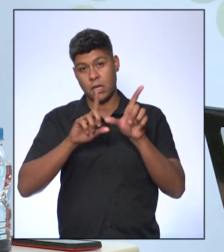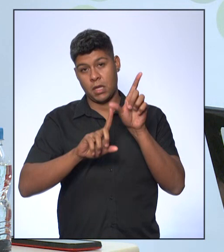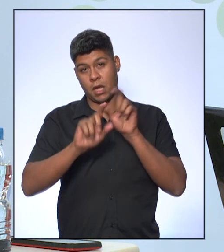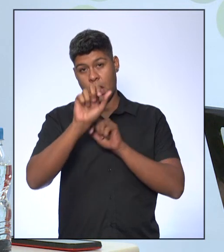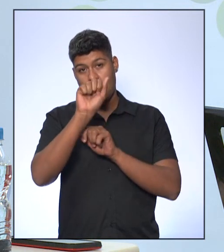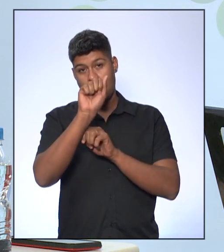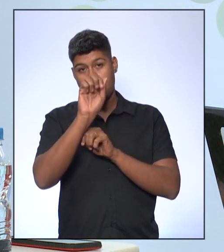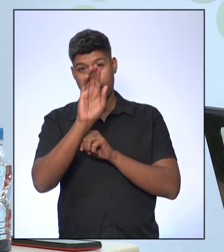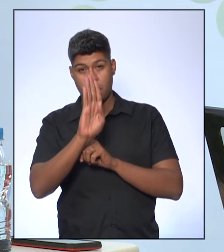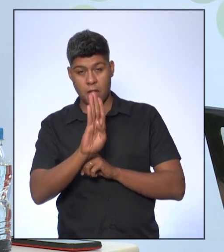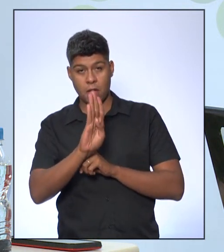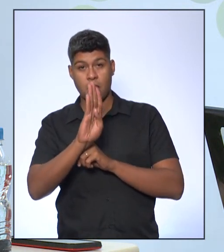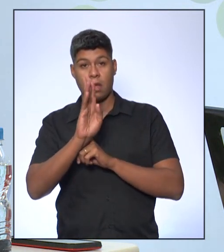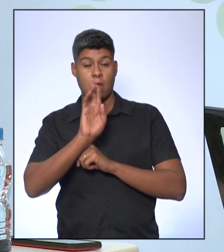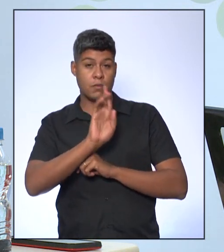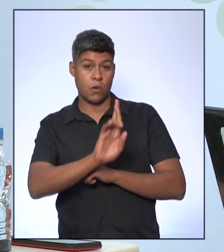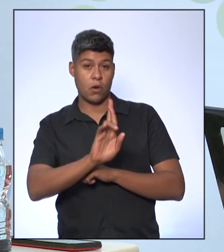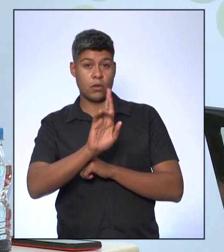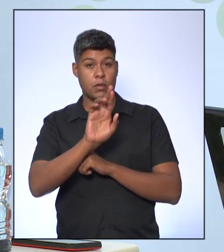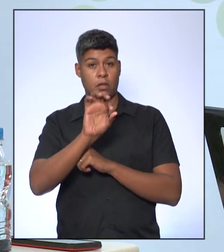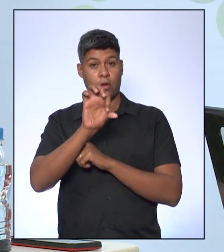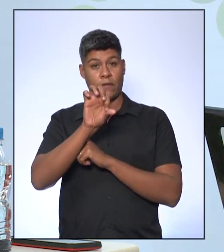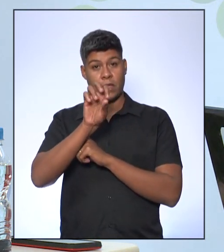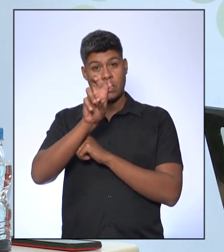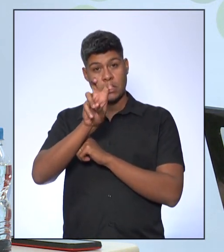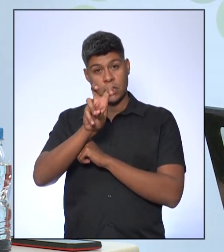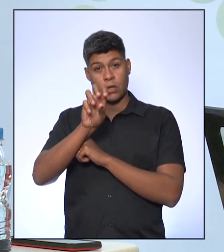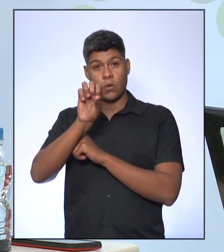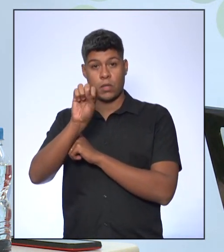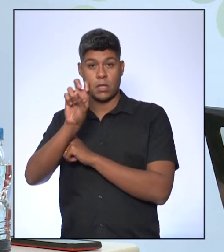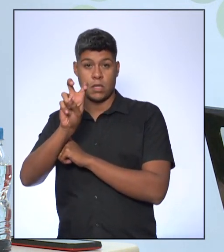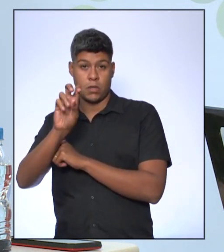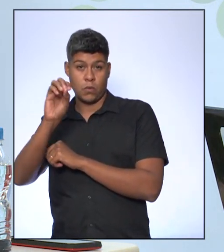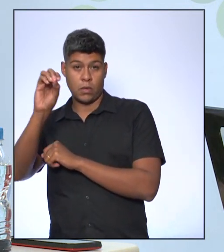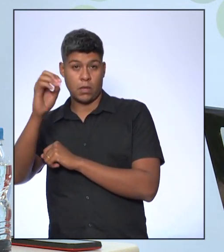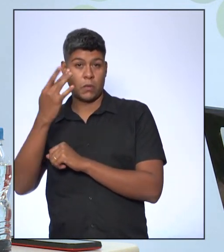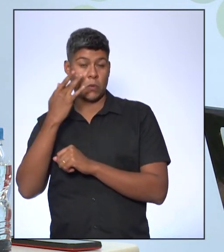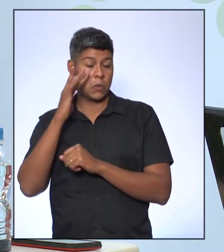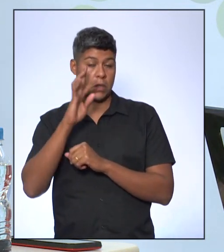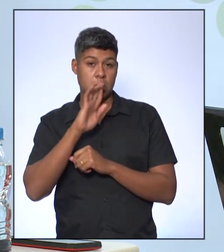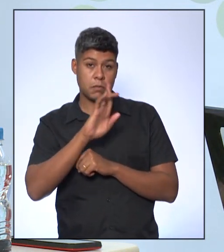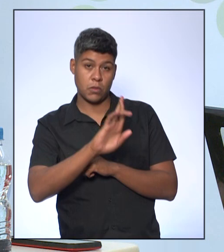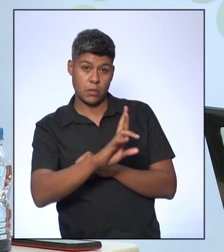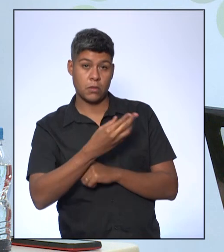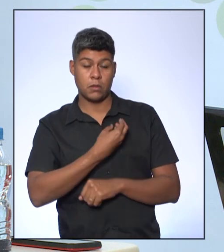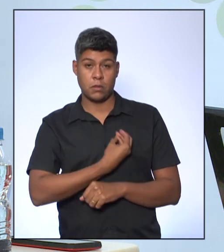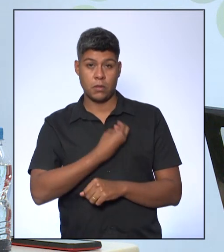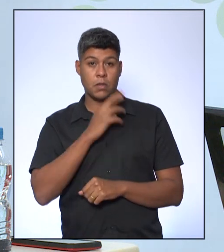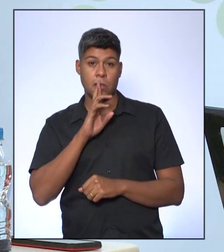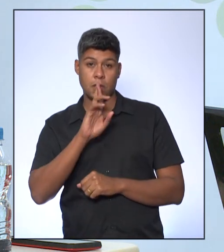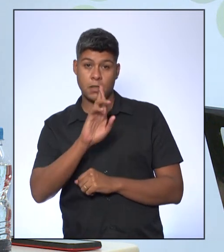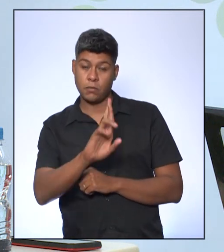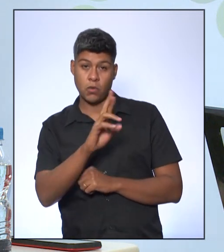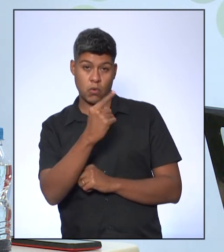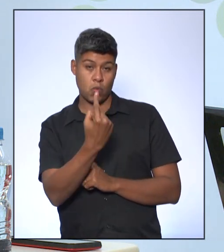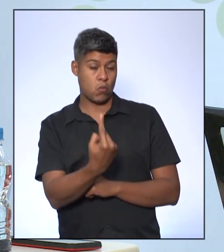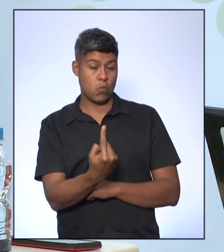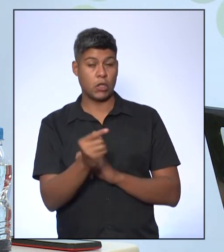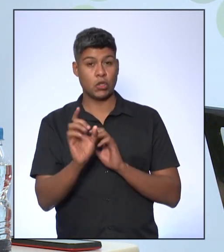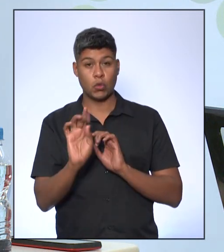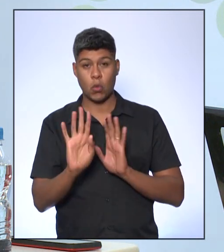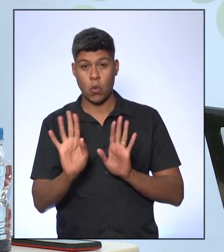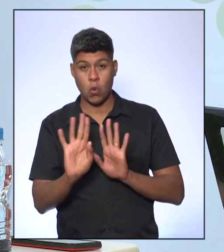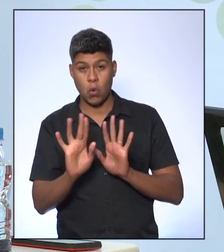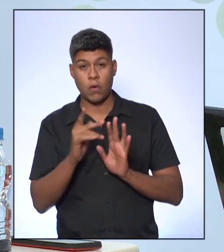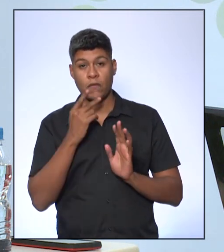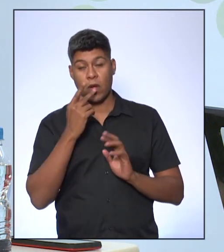B 95 e 85 graus. A Andressa, Boa. não sei se ela respondeu somente a primeira, porém ela me deu uma resposta apenas. Ela